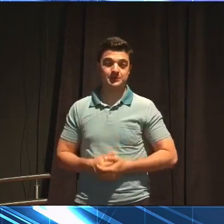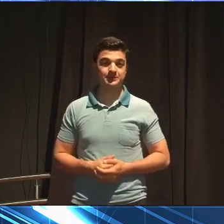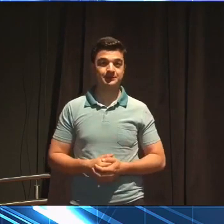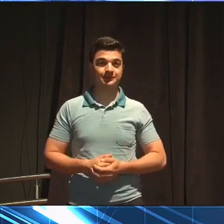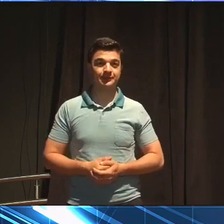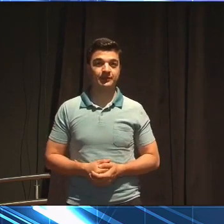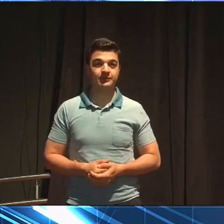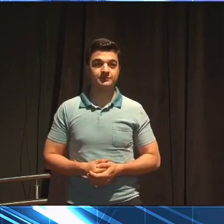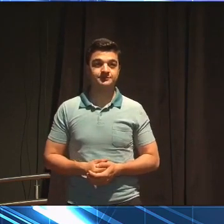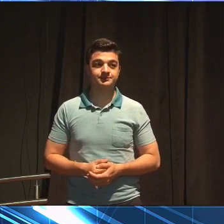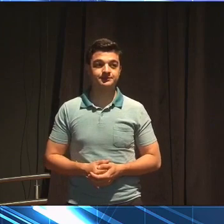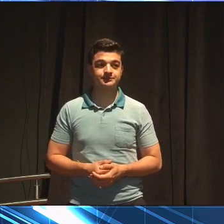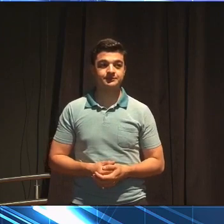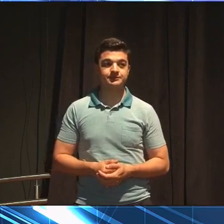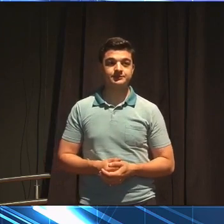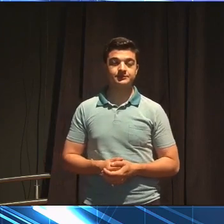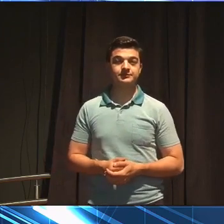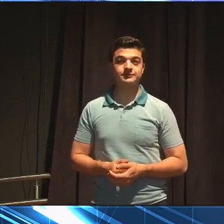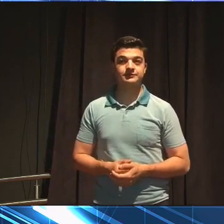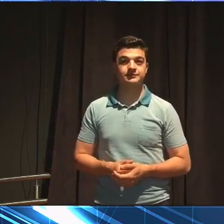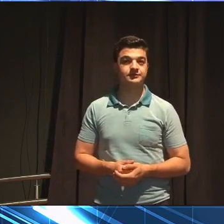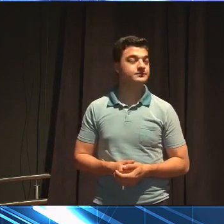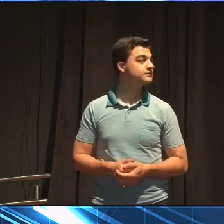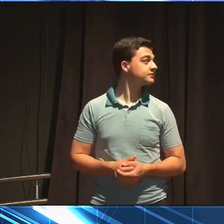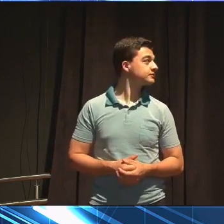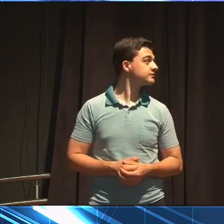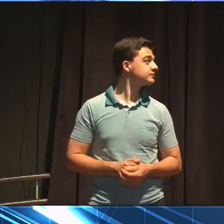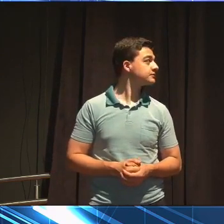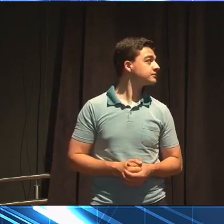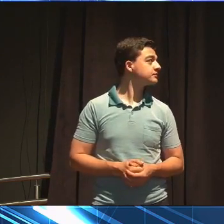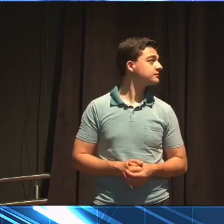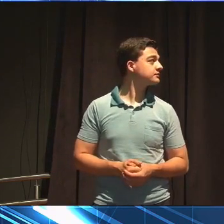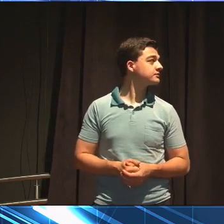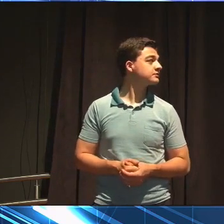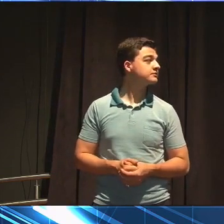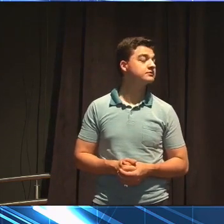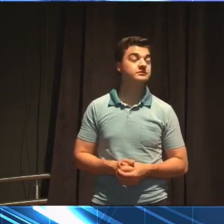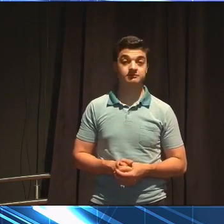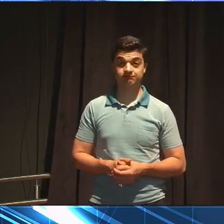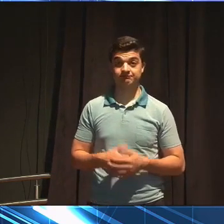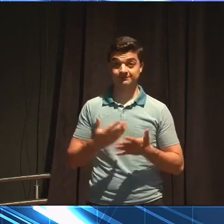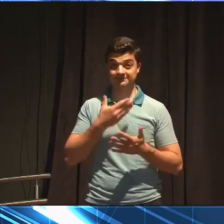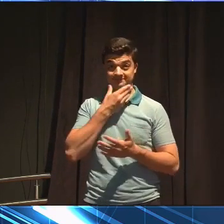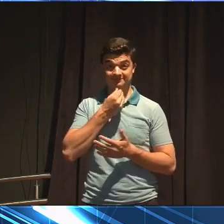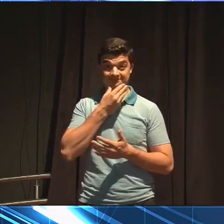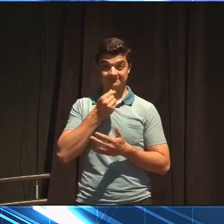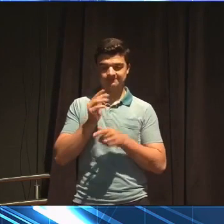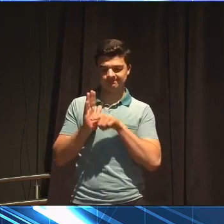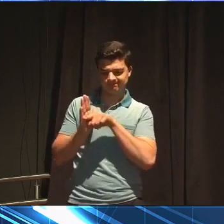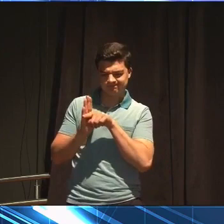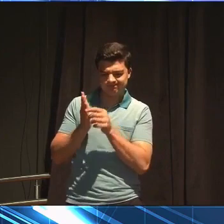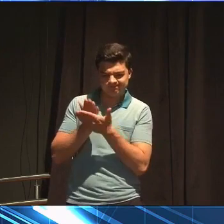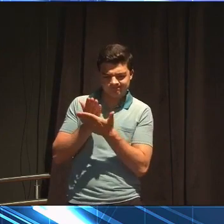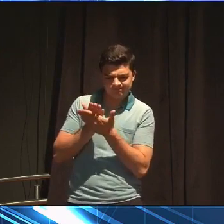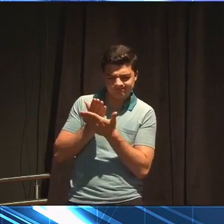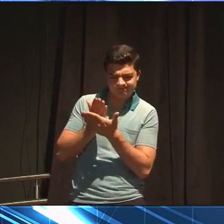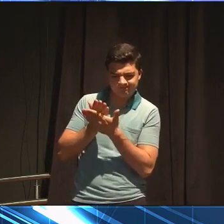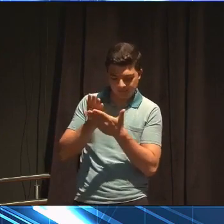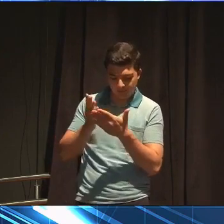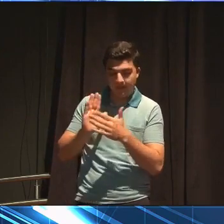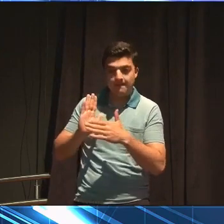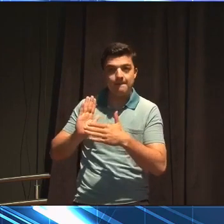ele não conseguiu fazer muito mais do que isso e acabou fazendo, então, dessa descoberta apenas,